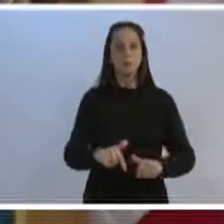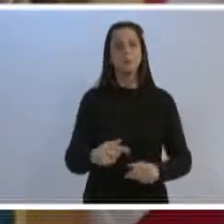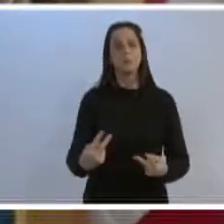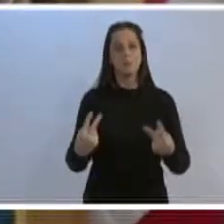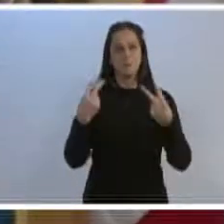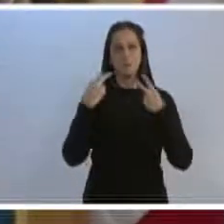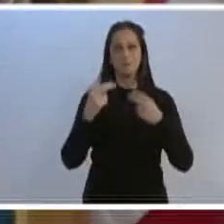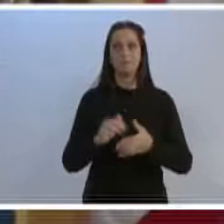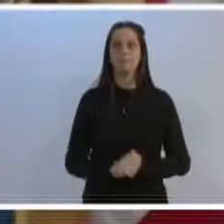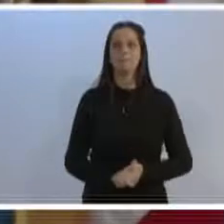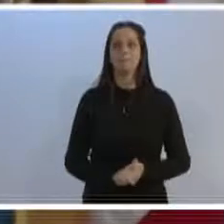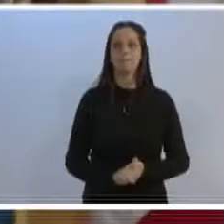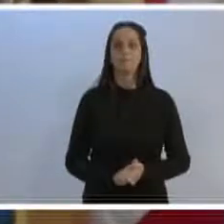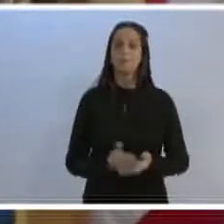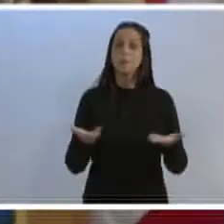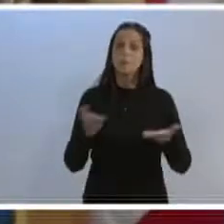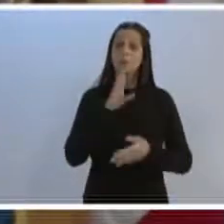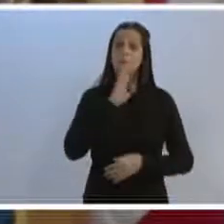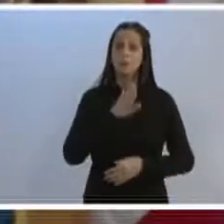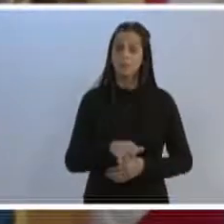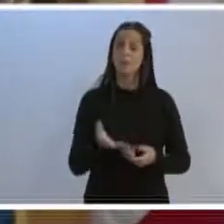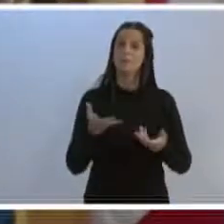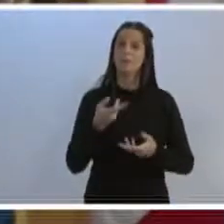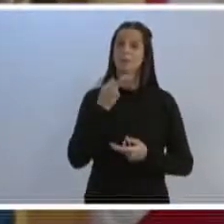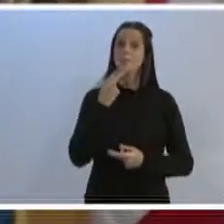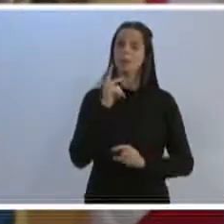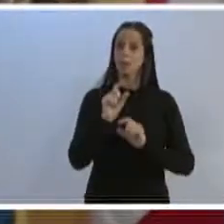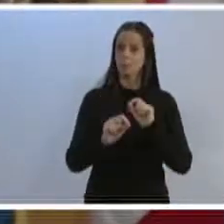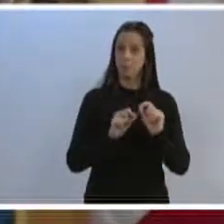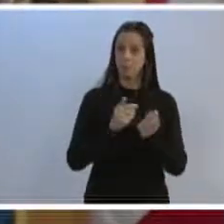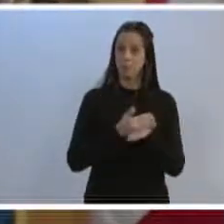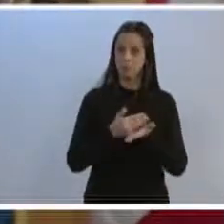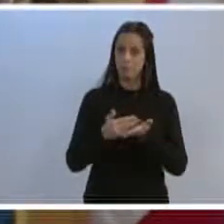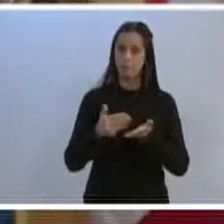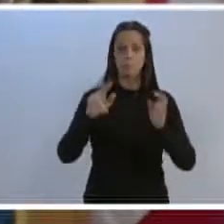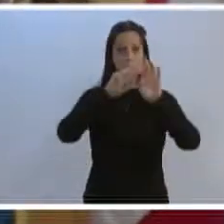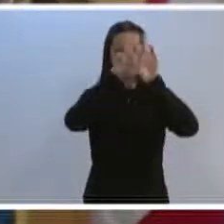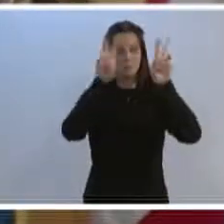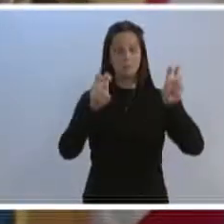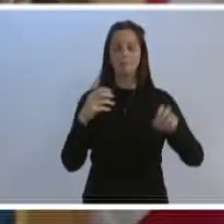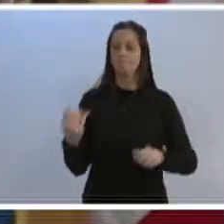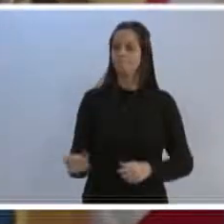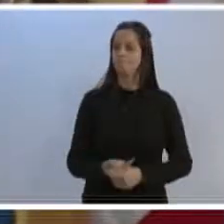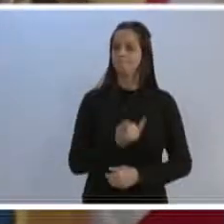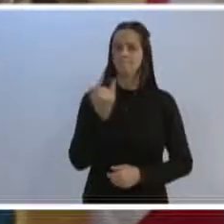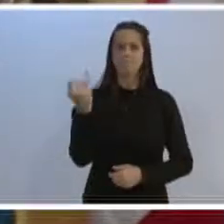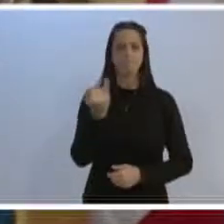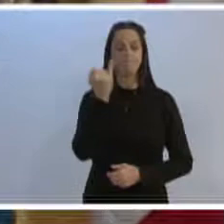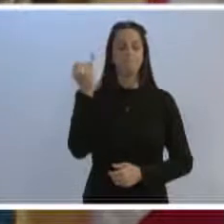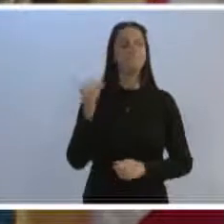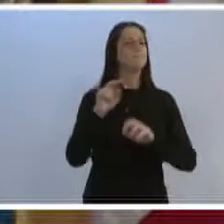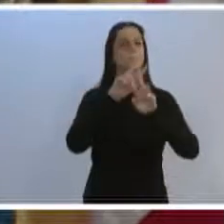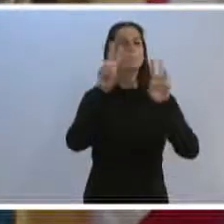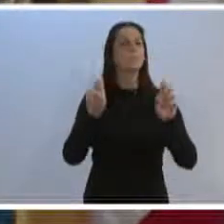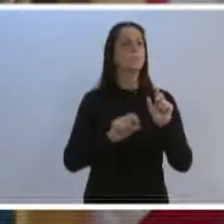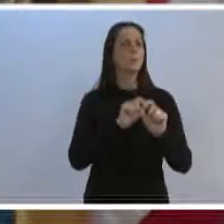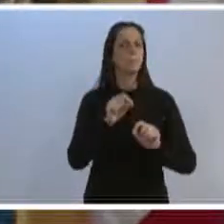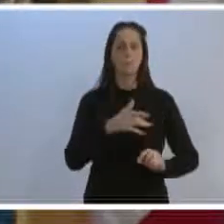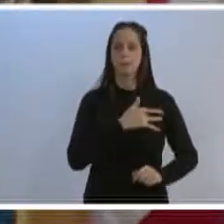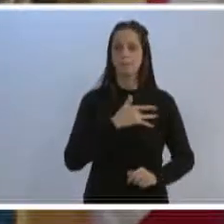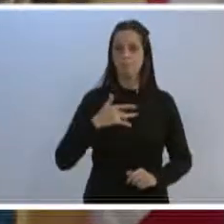eu gostaria de falar na tarde de hoje inicialmente de um assunto muito importante que é sobre a saúde